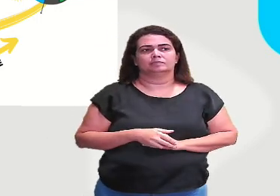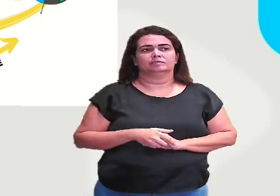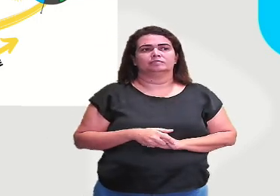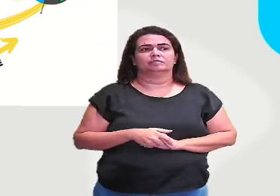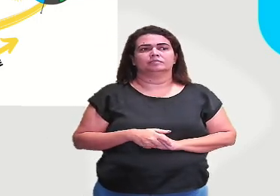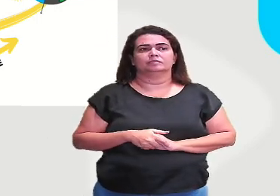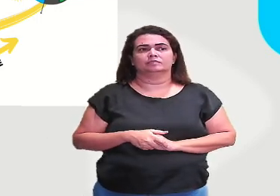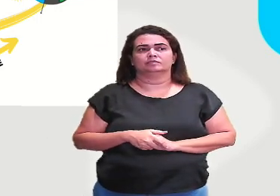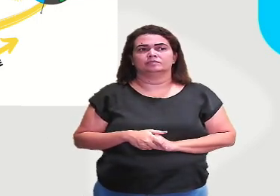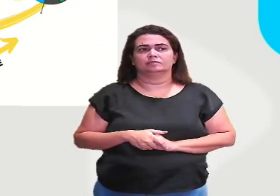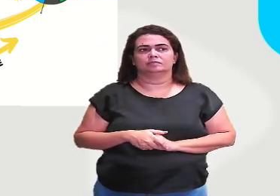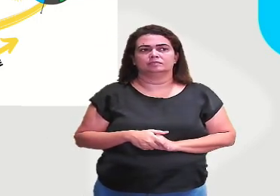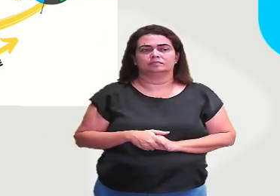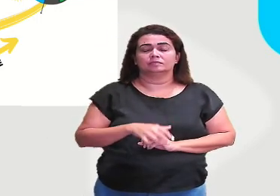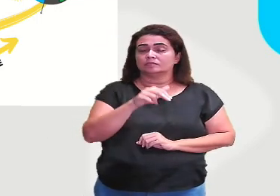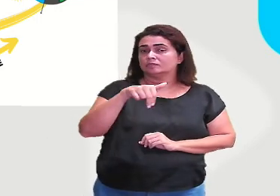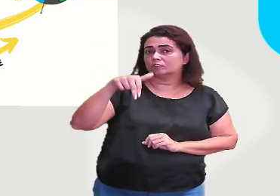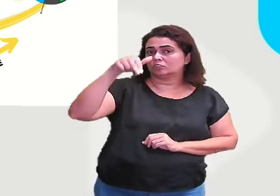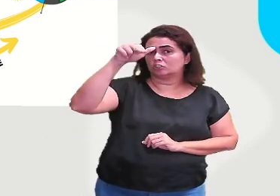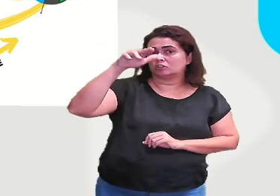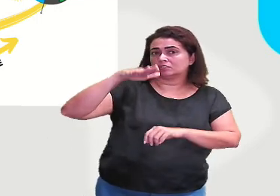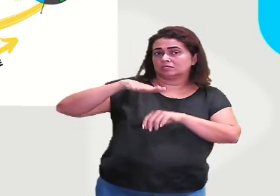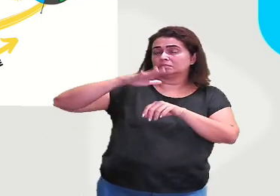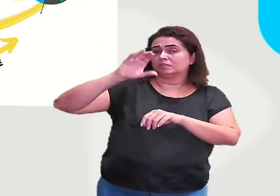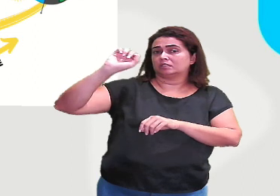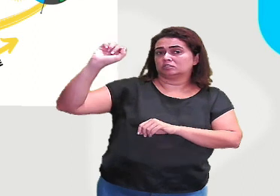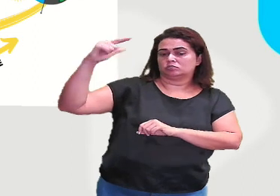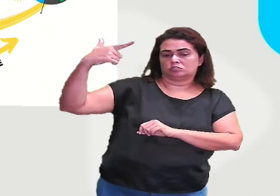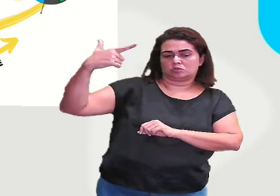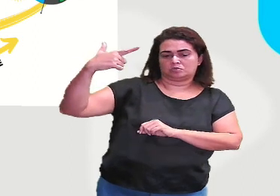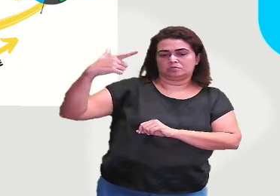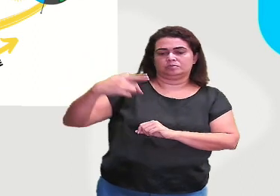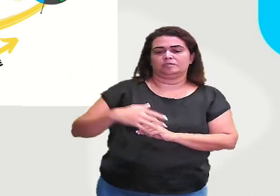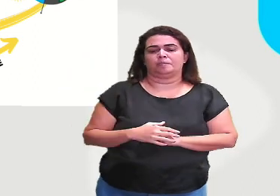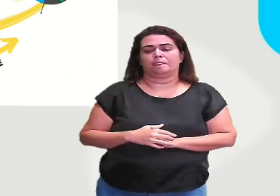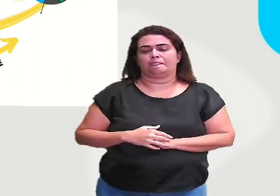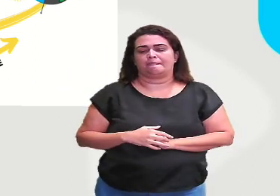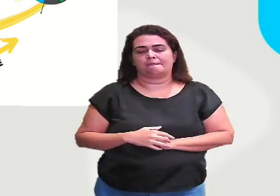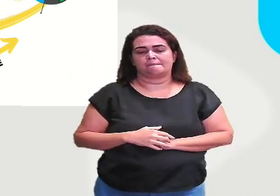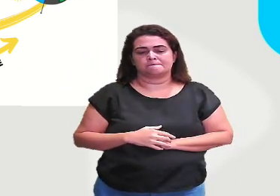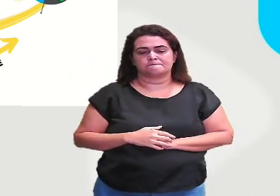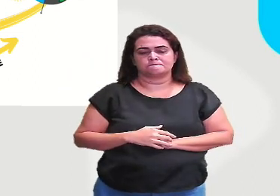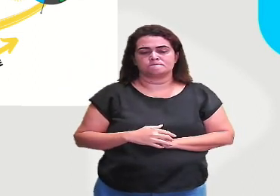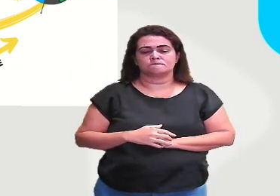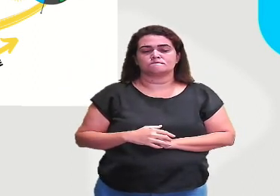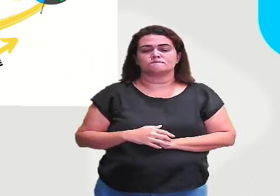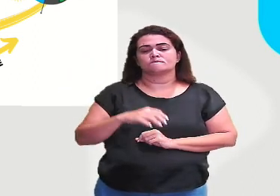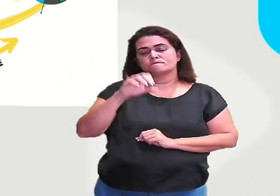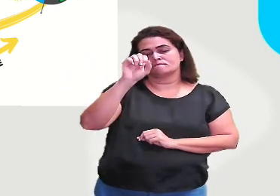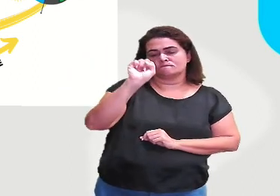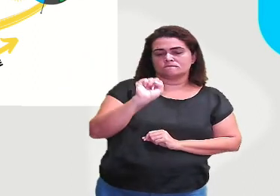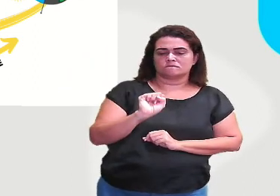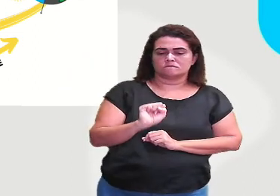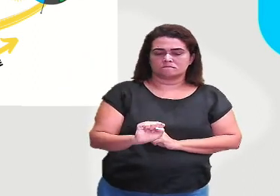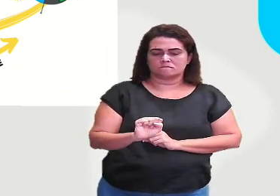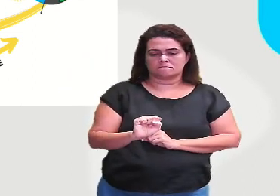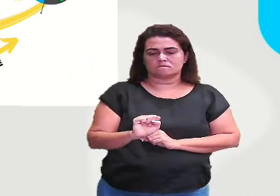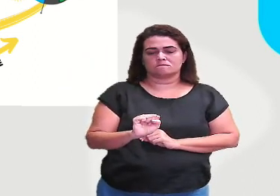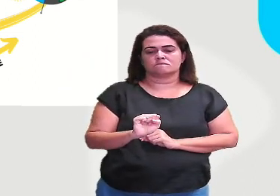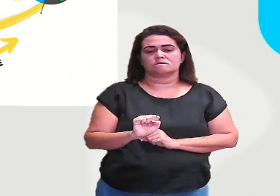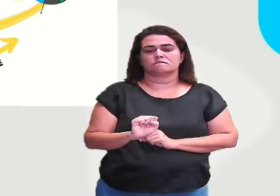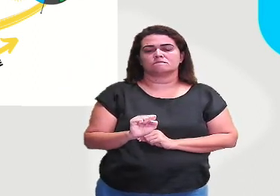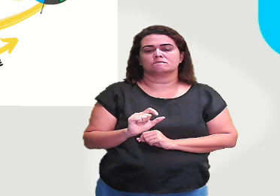né, porque ela está voltada, mais voltada para o Sol. Enquanto aqui no hemisfério sul, que é onde nós vivemos,